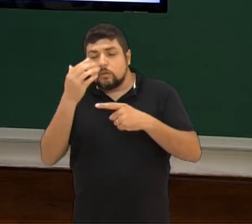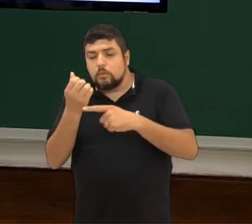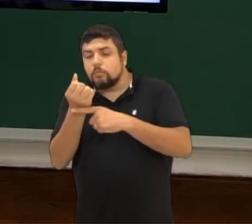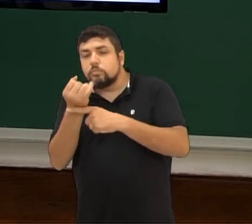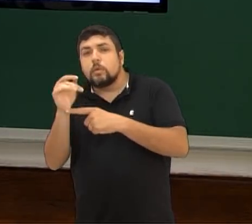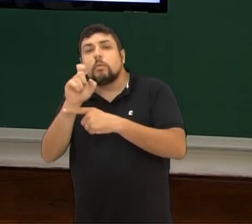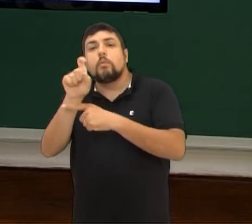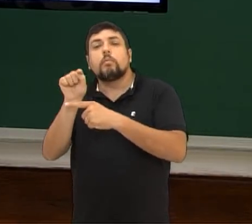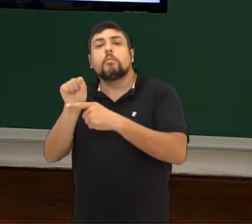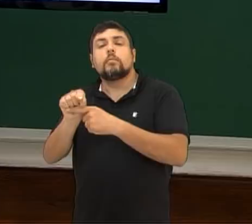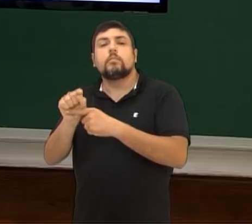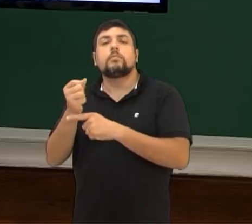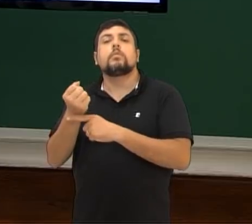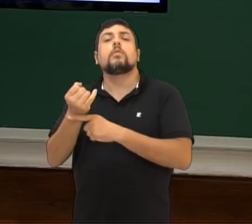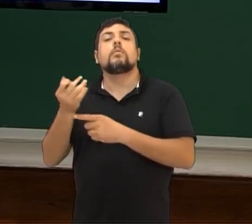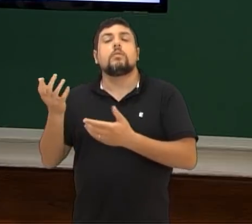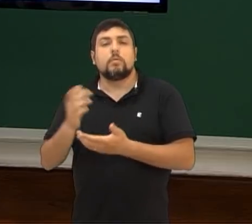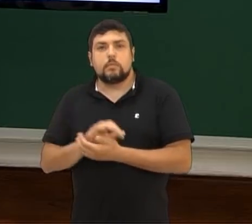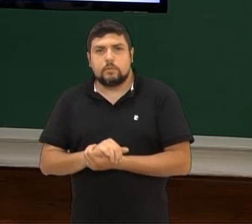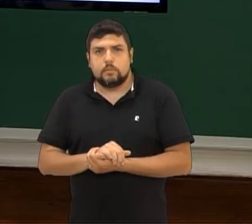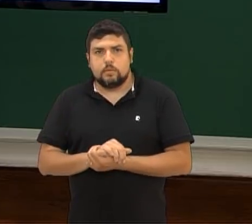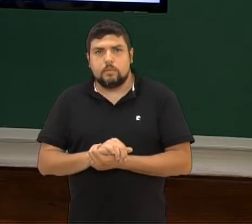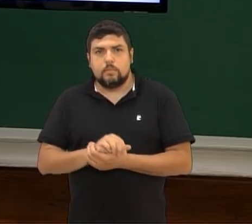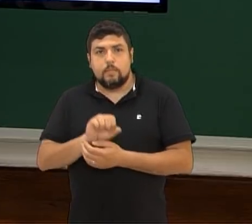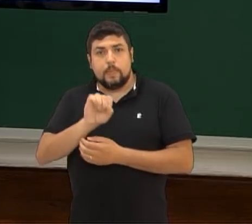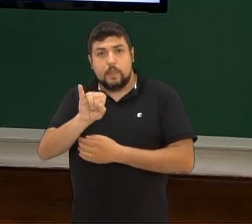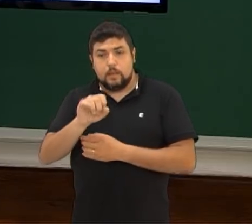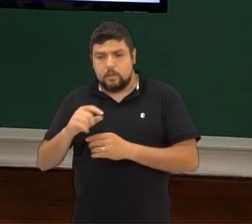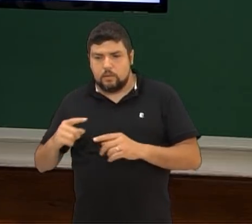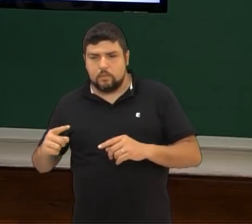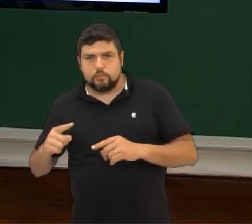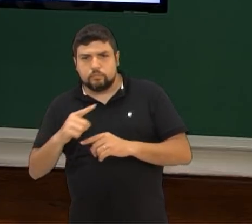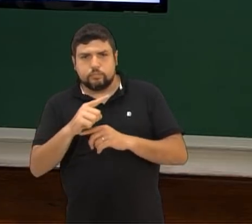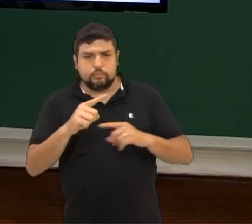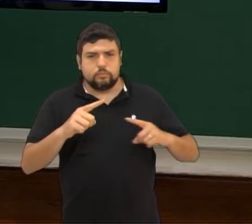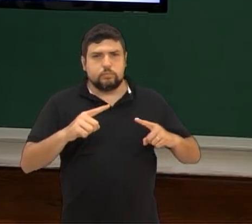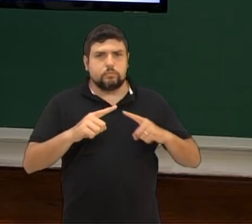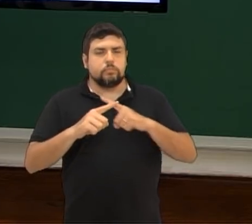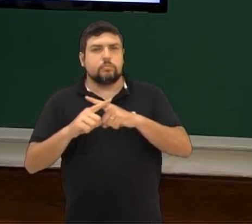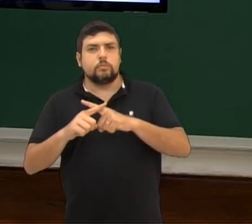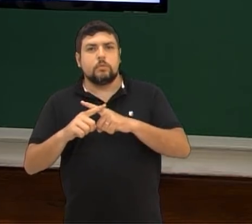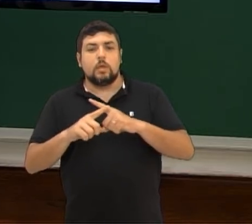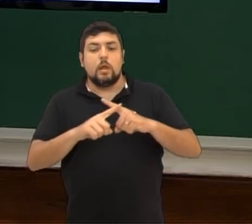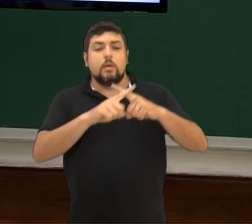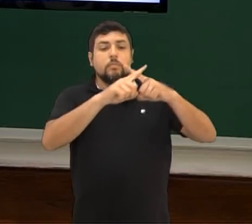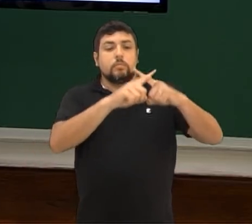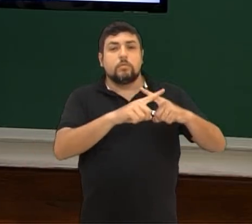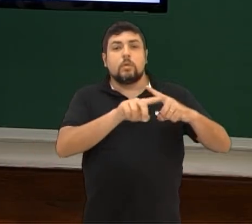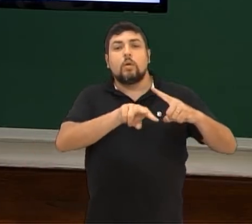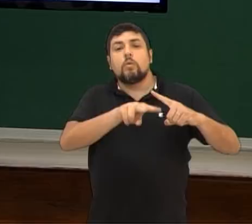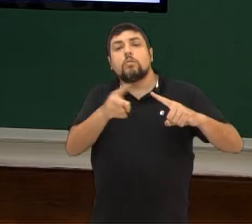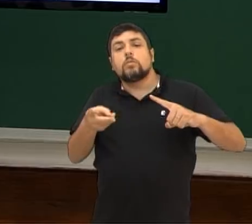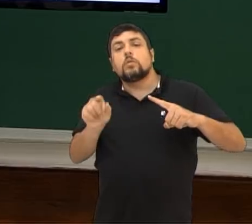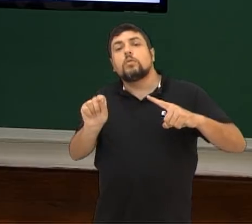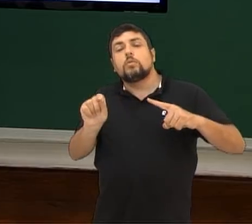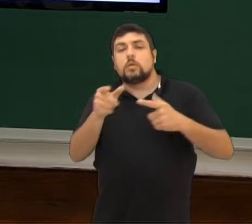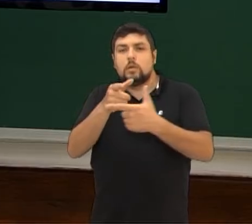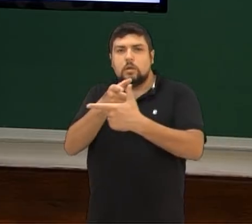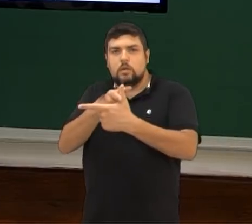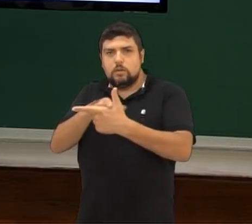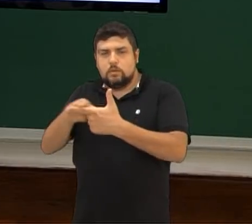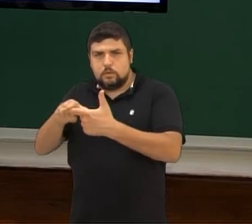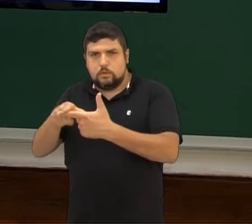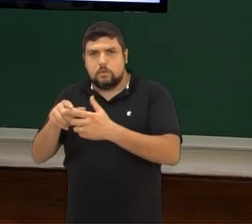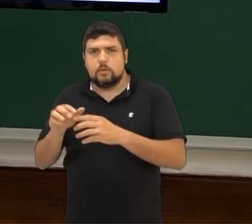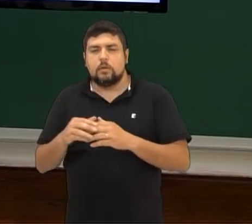tem o valor dessa diagonal, qual que é o contrário da multiplicação? Seria a divisão. Então, você vai dividir